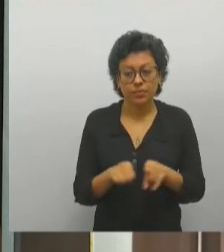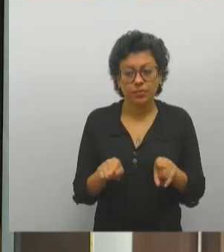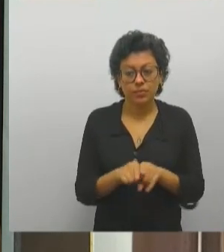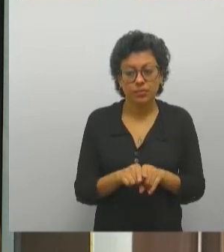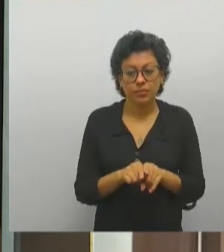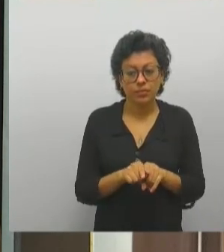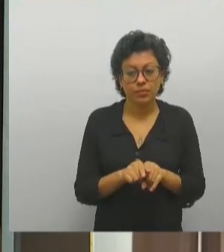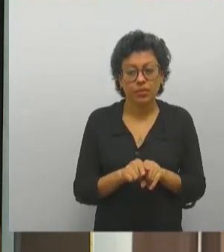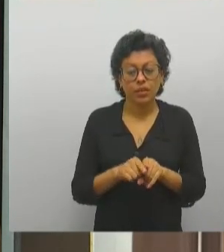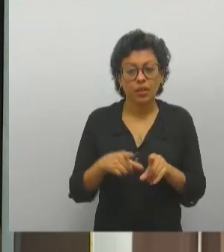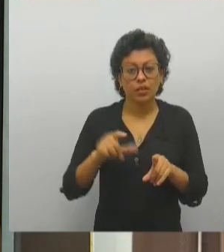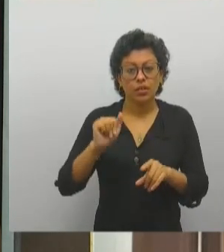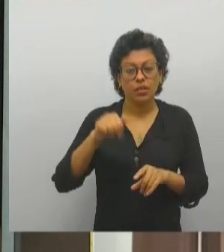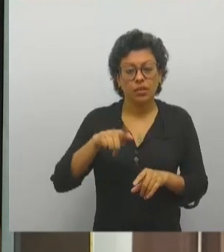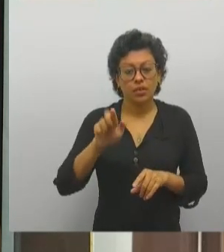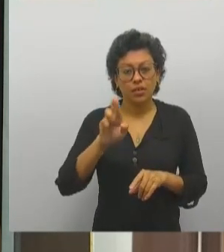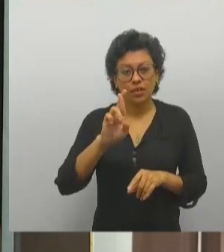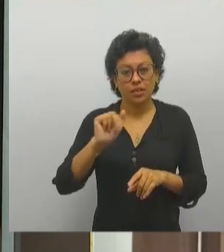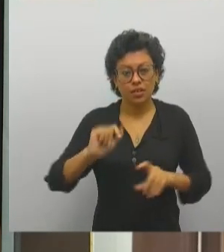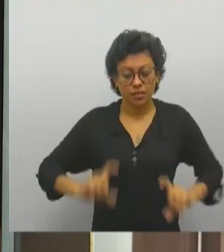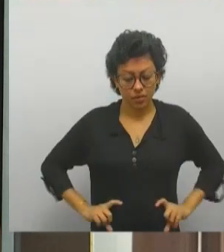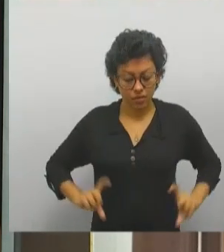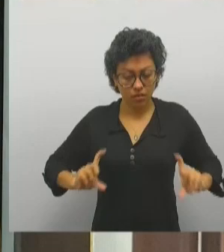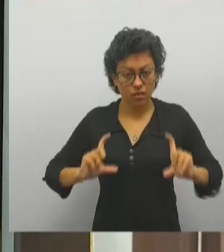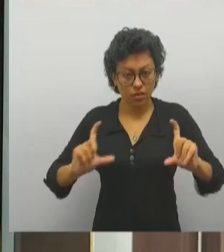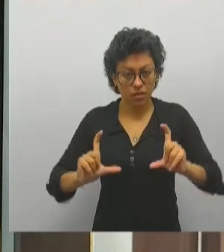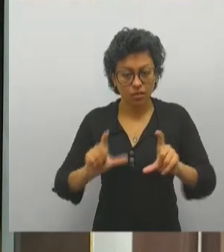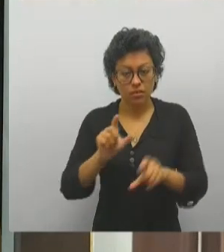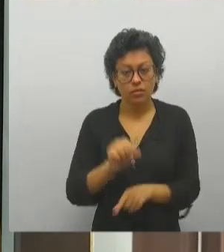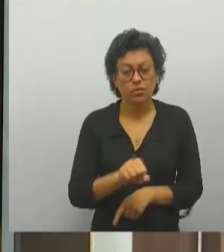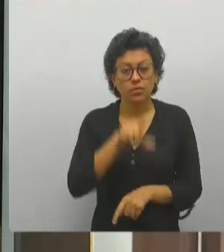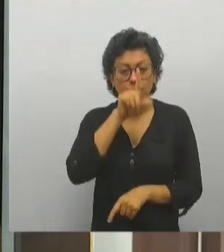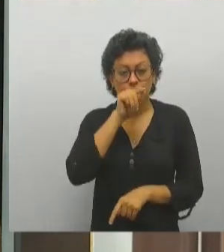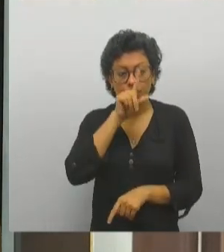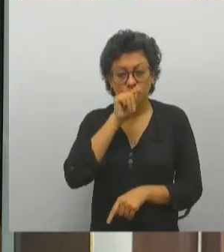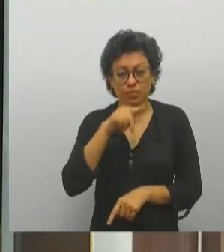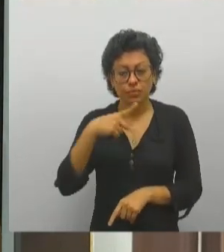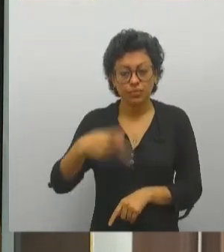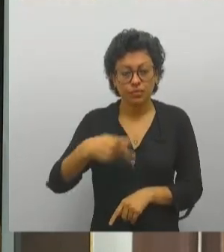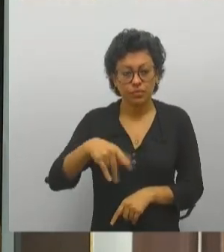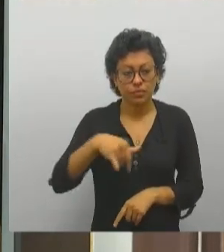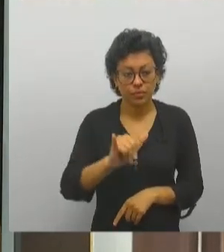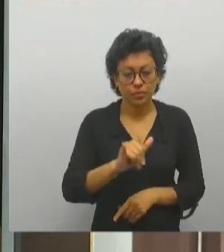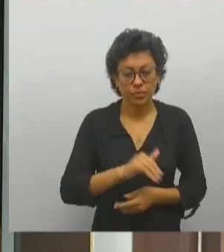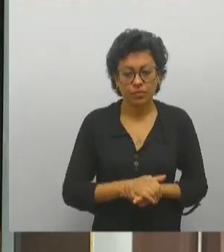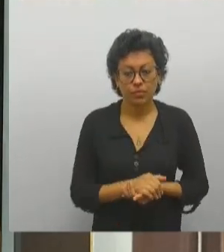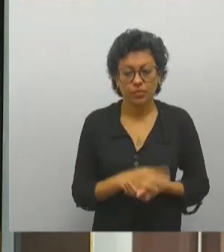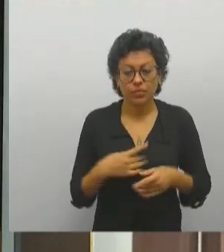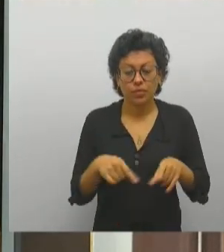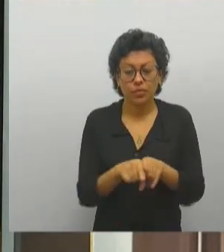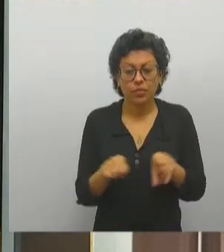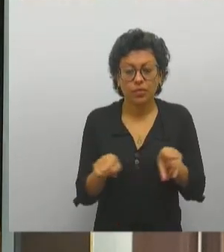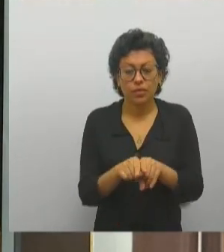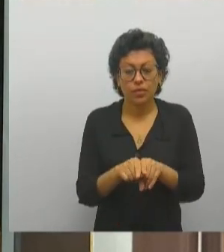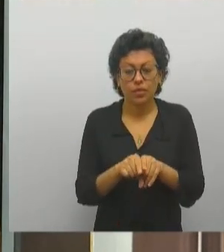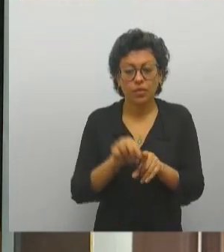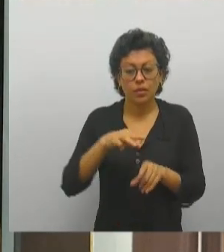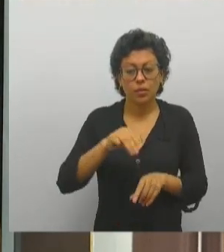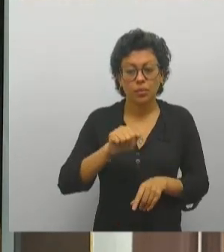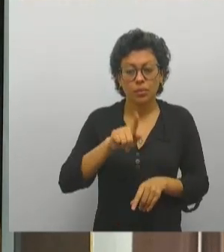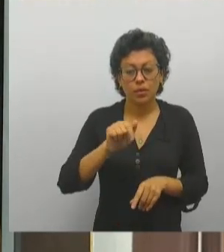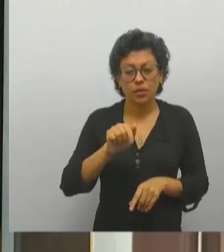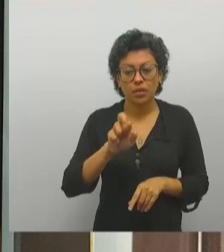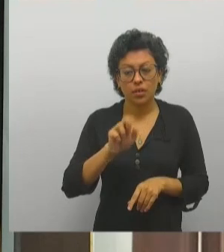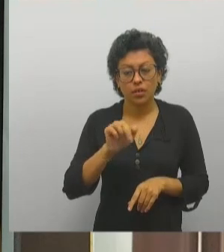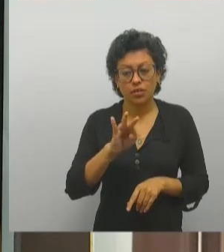Rim, a cidade de Rio Claro, a cidade de Paraty e também a cidade de Mangaratiba, às vezes,